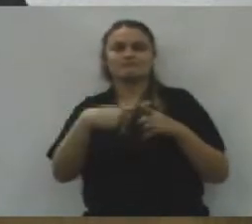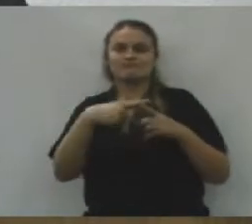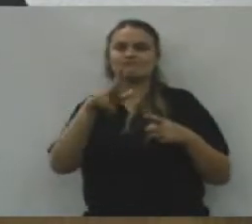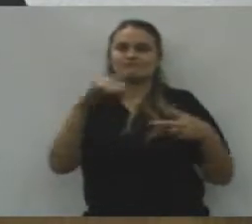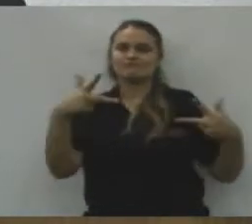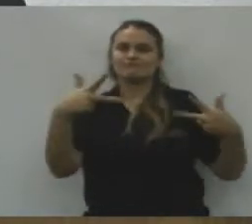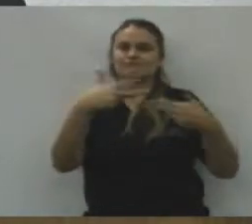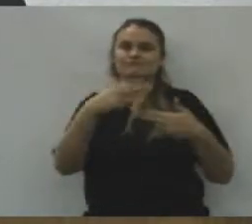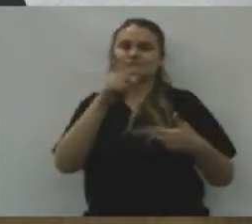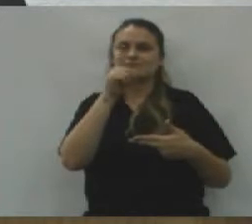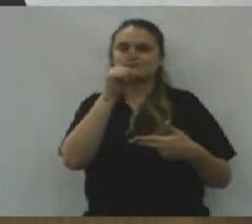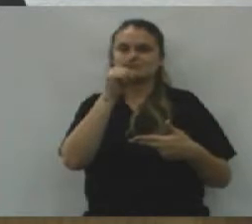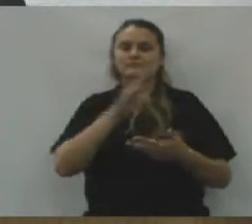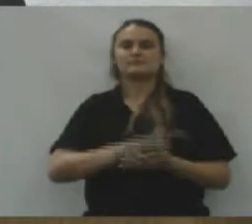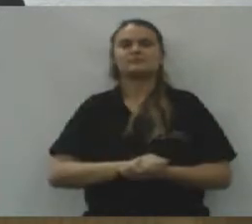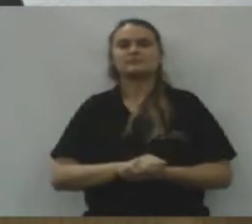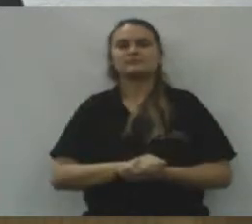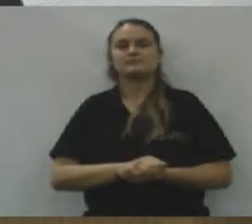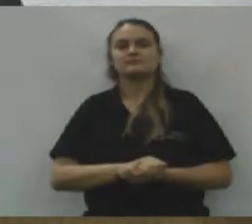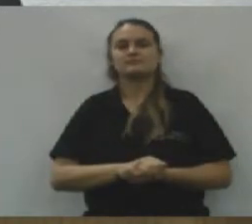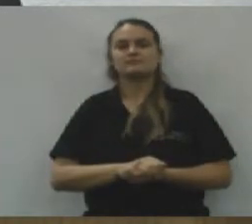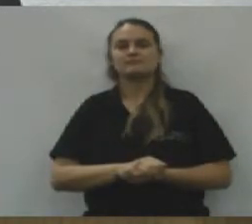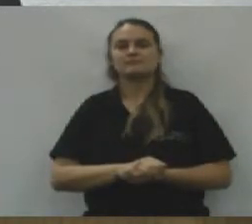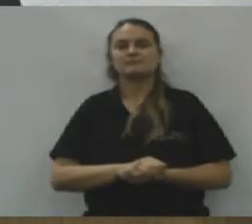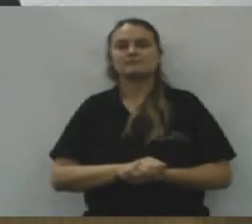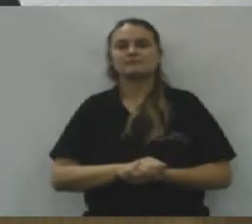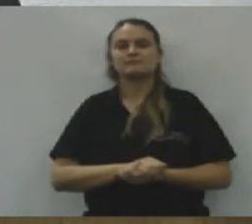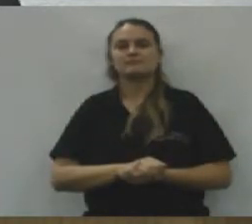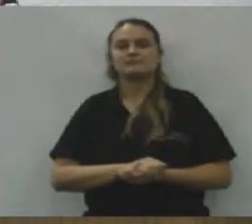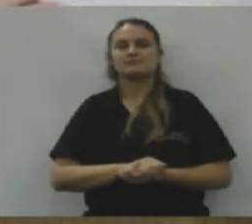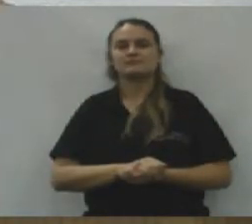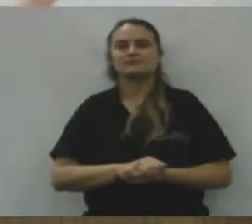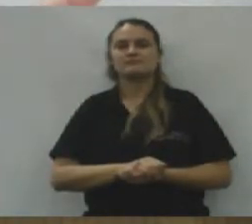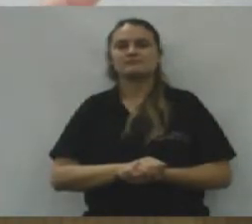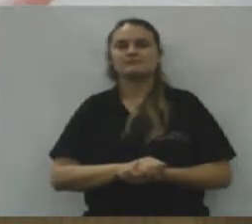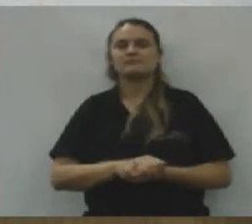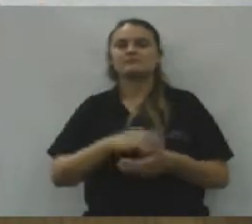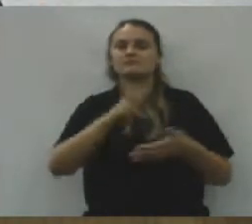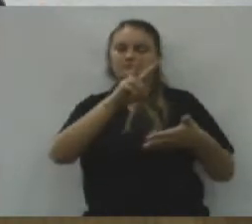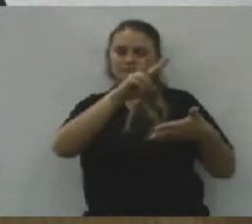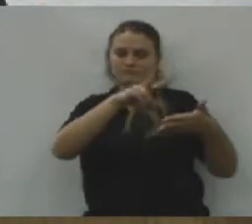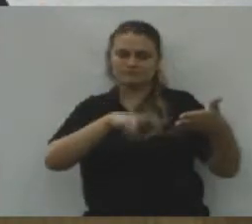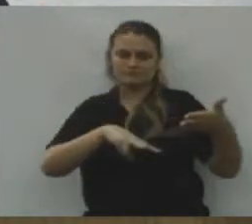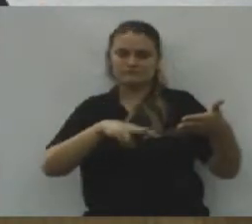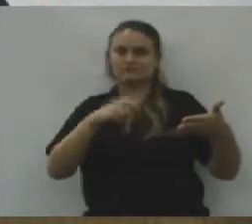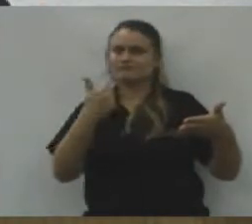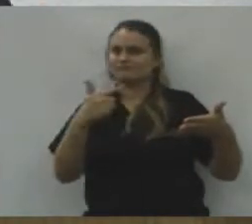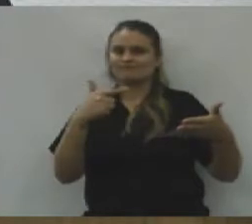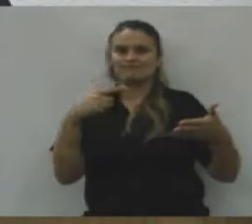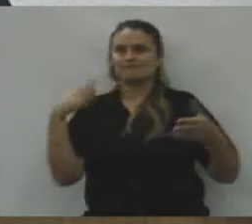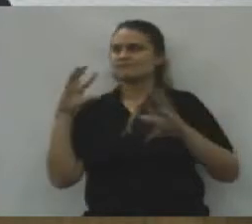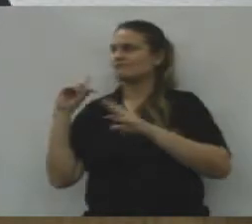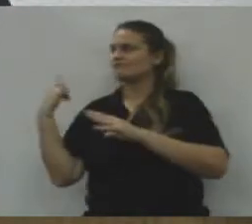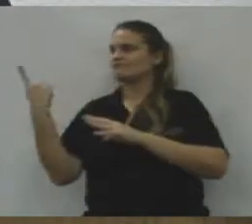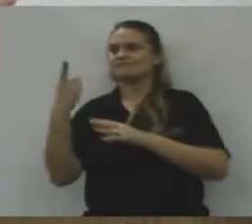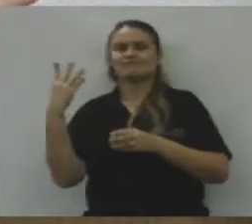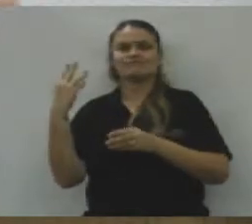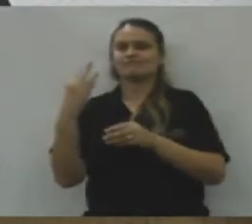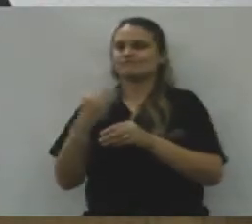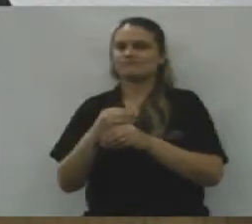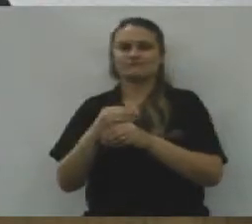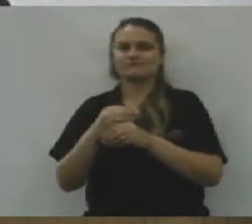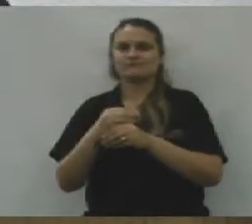desligamento dessa água. Não há, apesar da leitura, não há concordância.